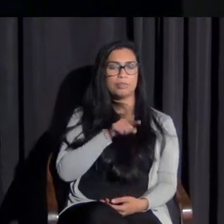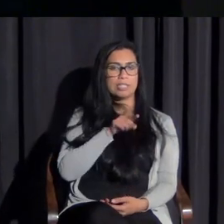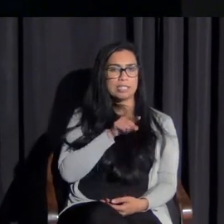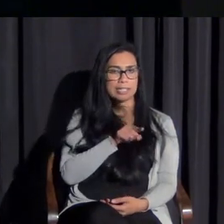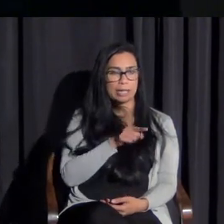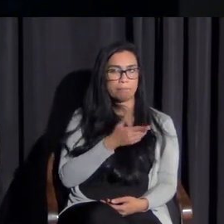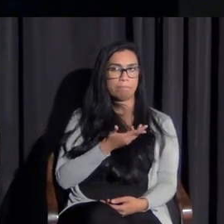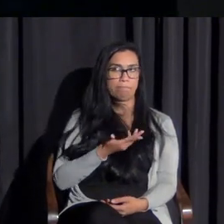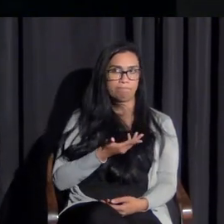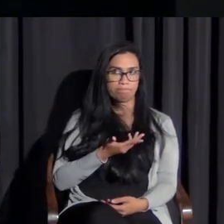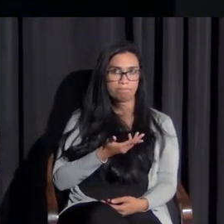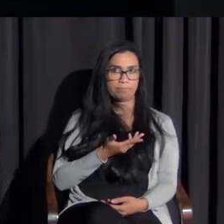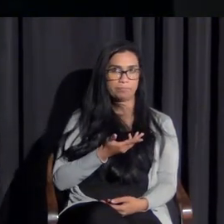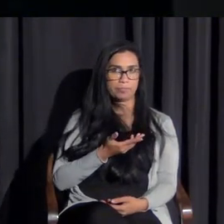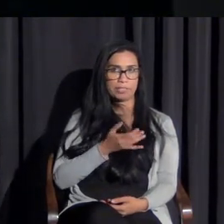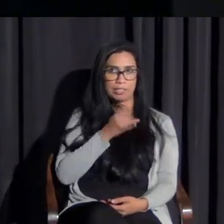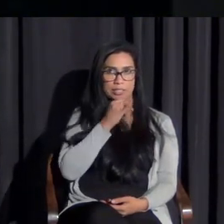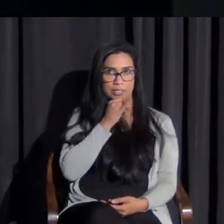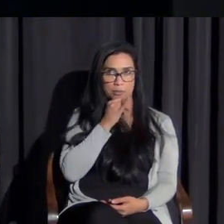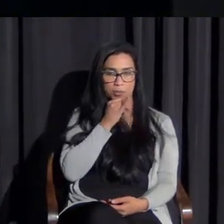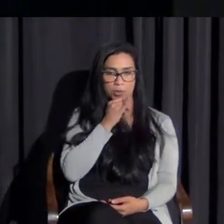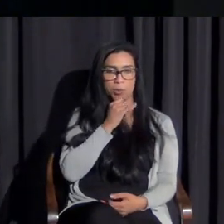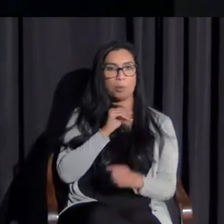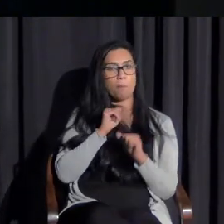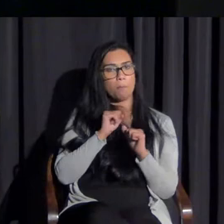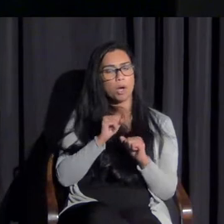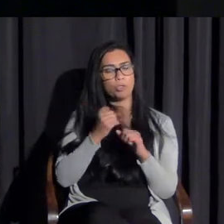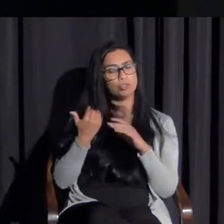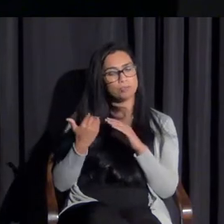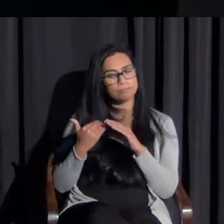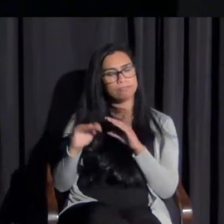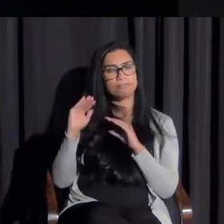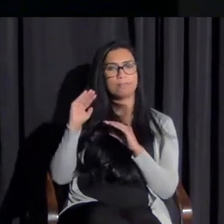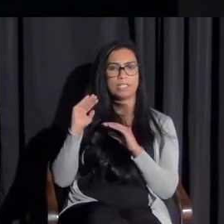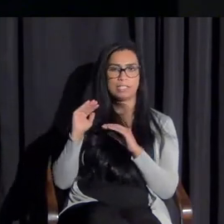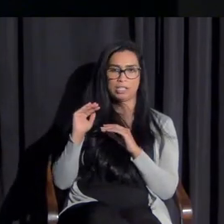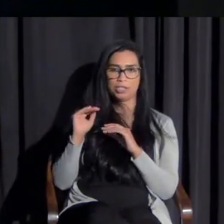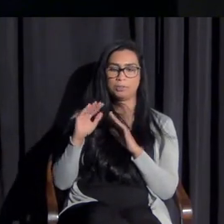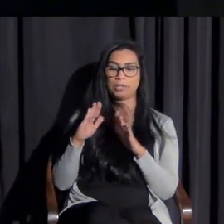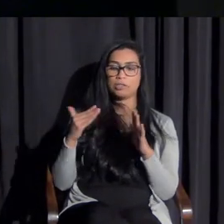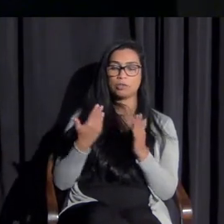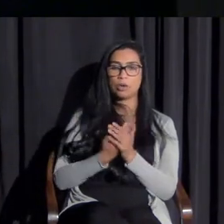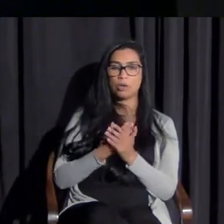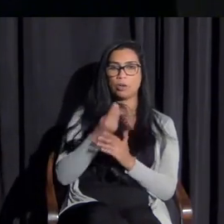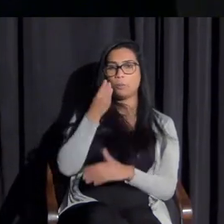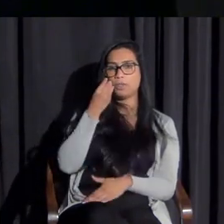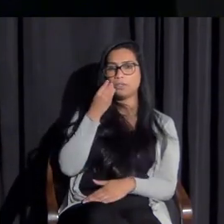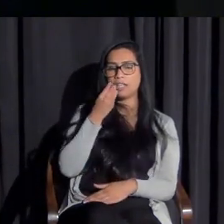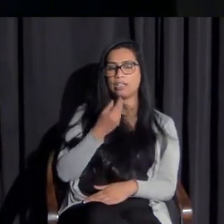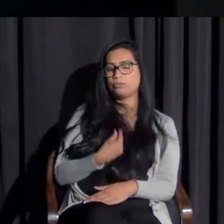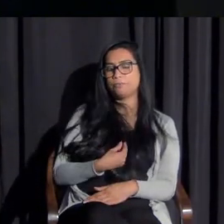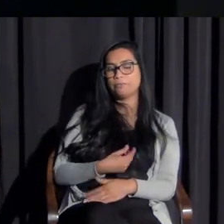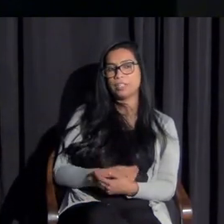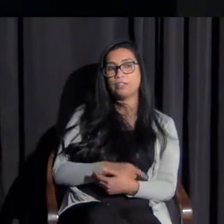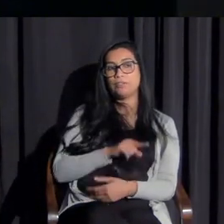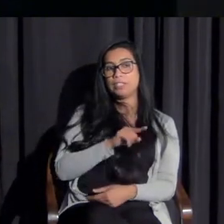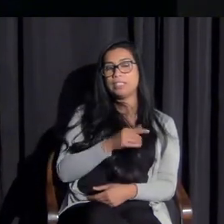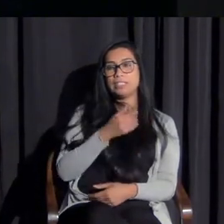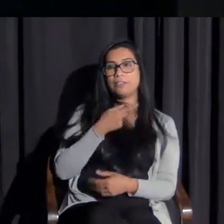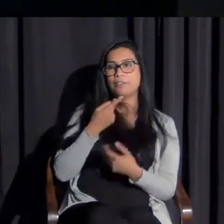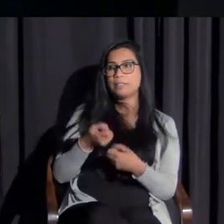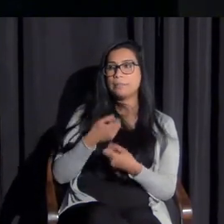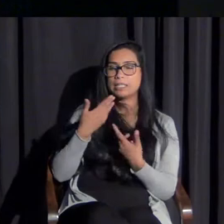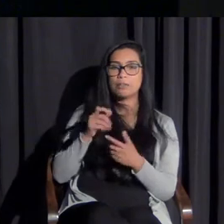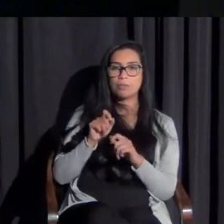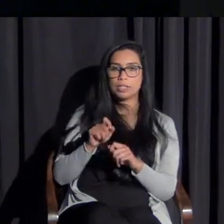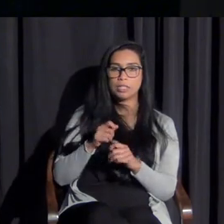para o pessoal que está na escola, né, se você tivesse essa oportunidade, o que, que você diria, né? E ela diz assim, eu queria